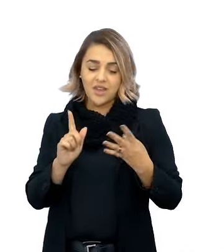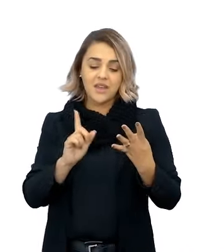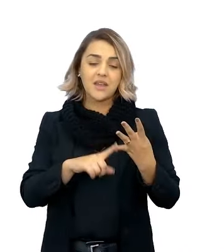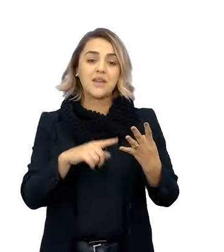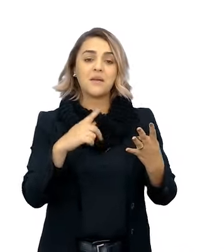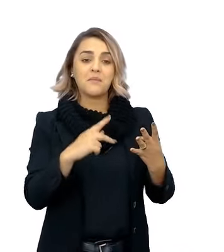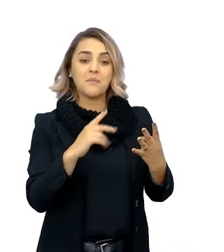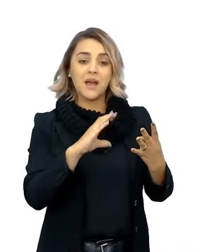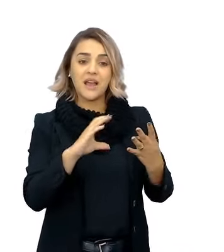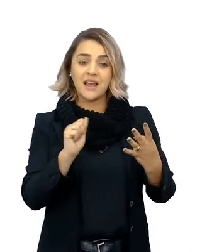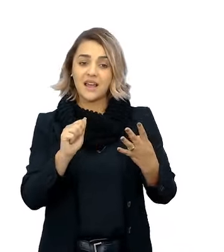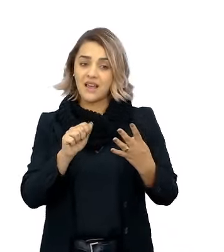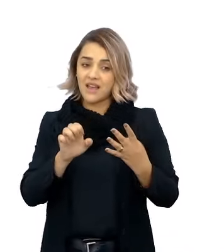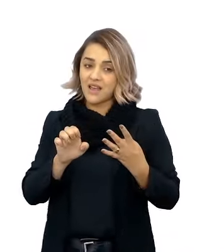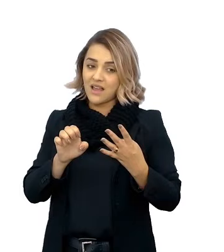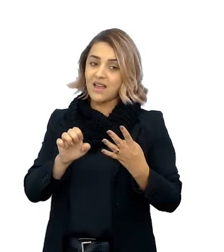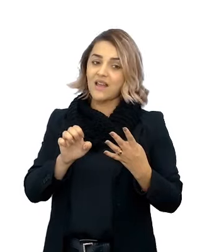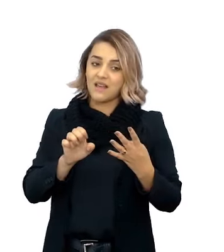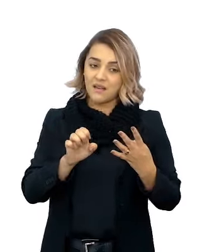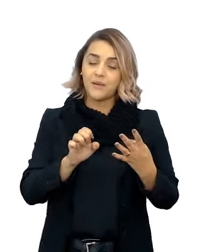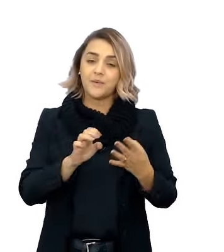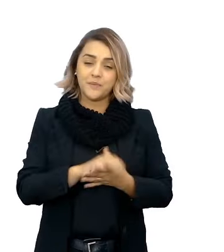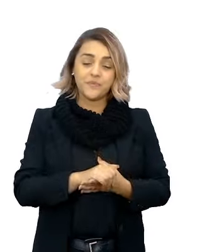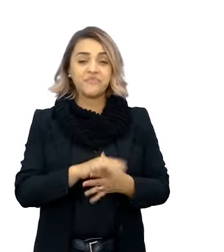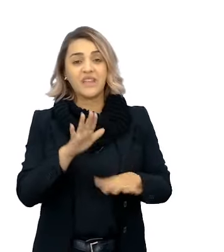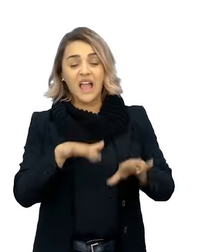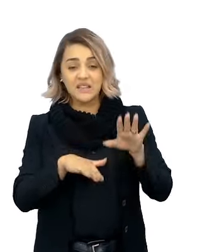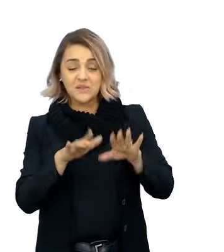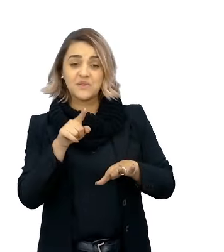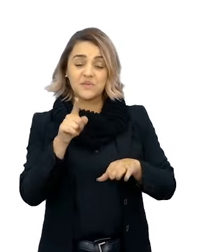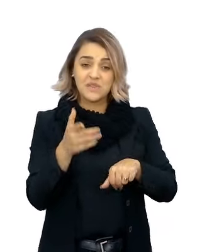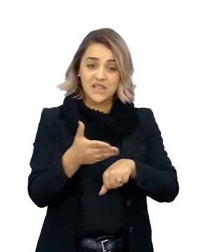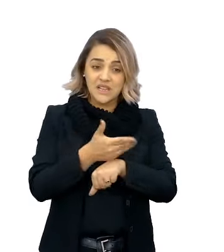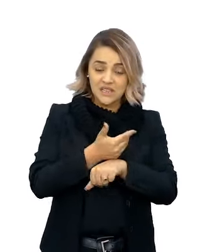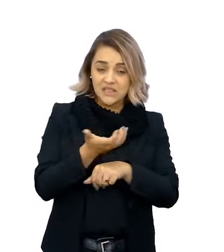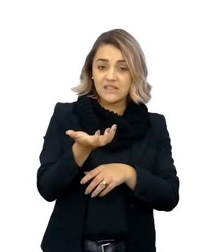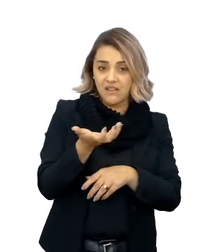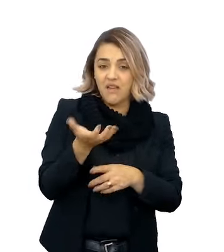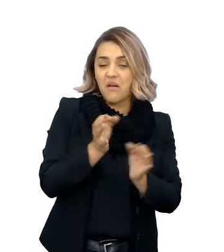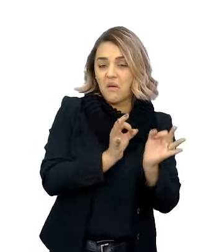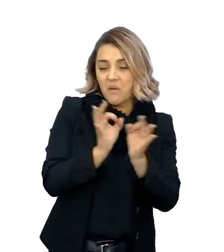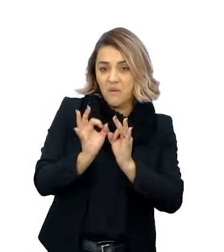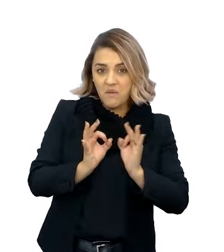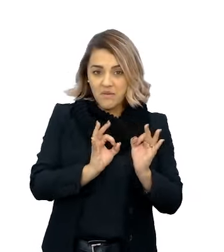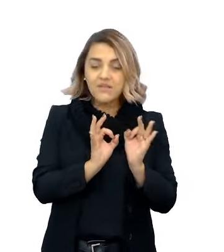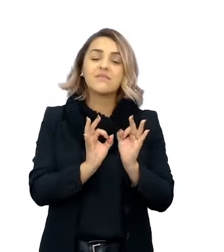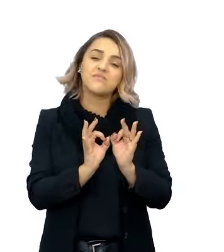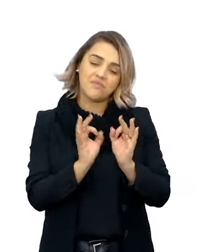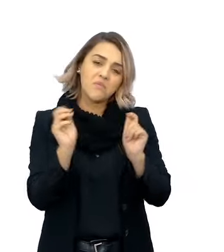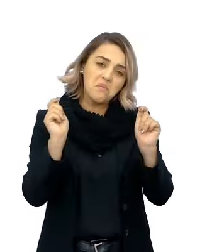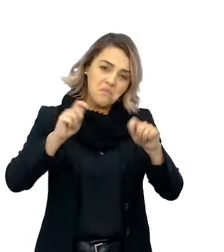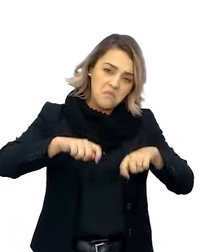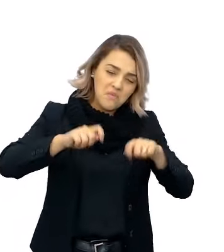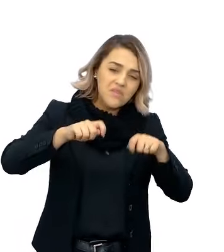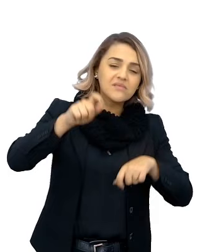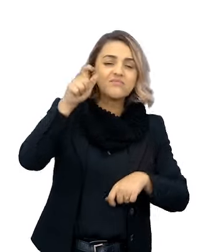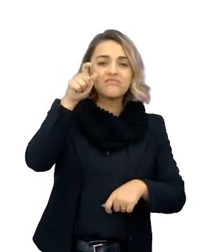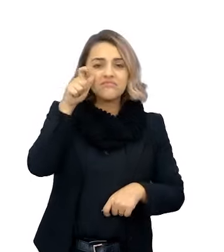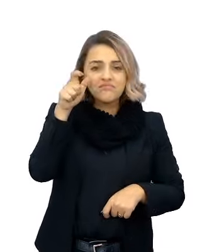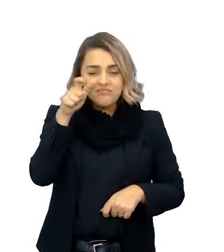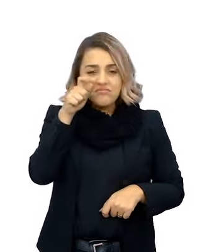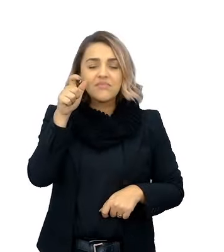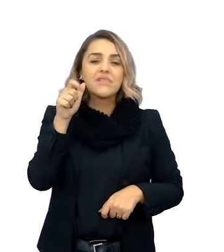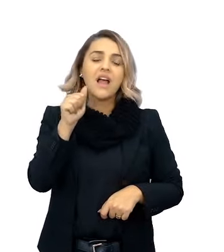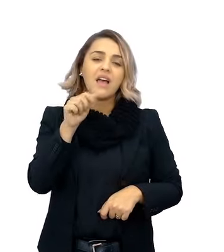organizar antes, né? Os PCs, né, na forma geral, querem se organizar antes, para olhar para o ATPC de vocês, para